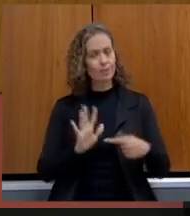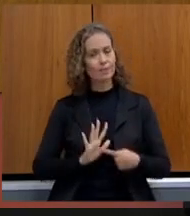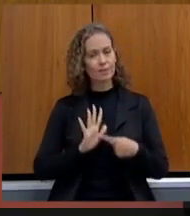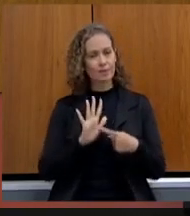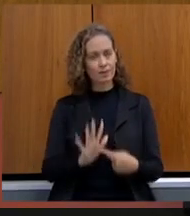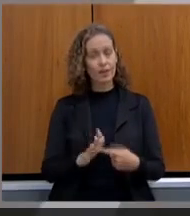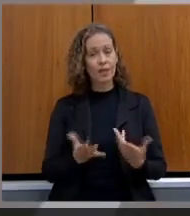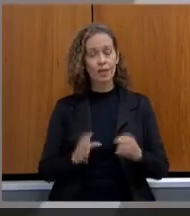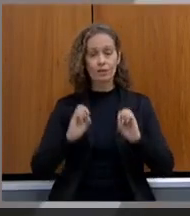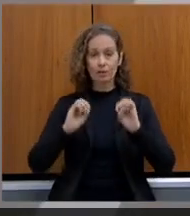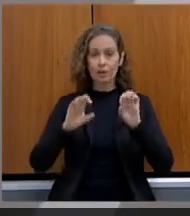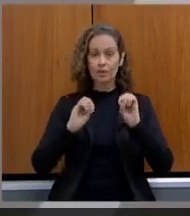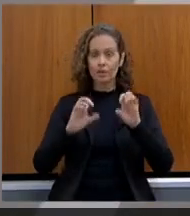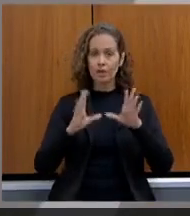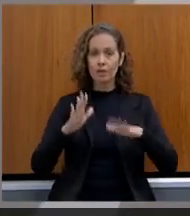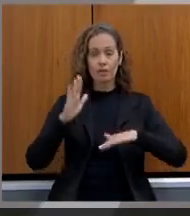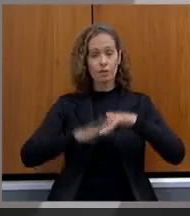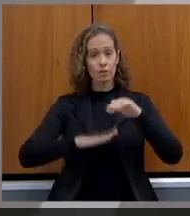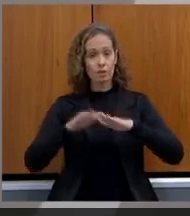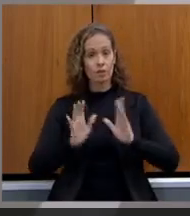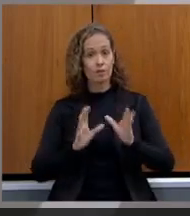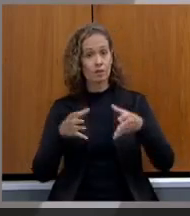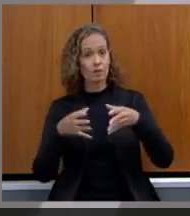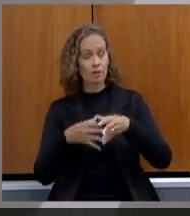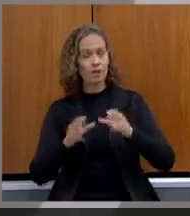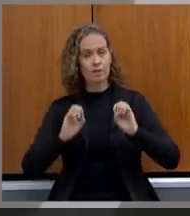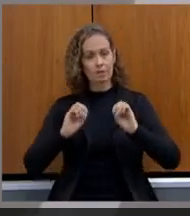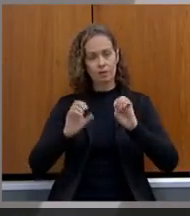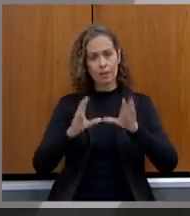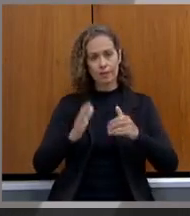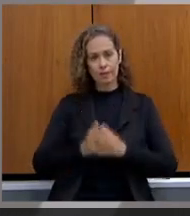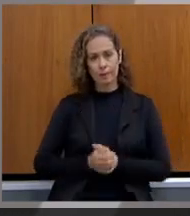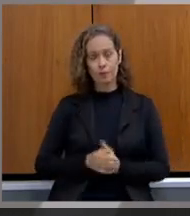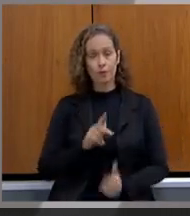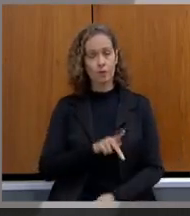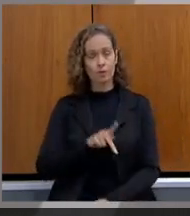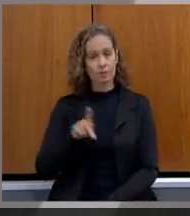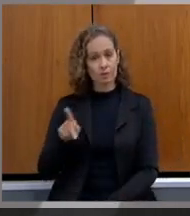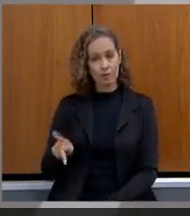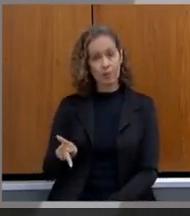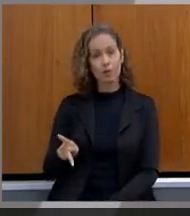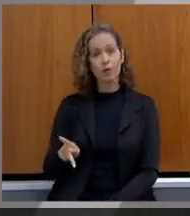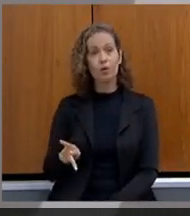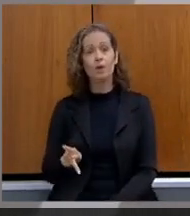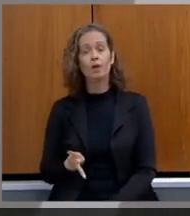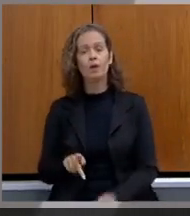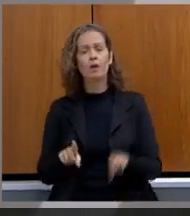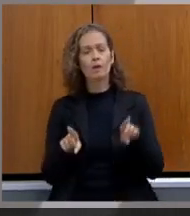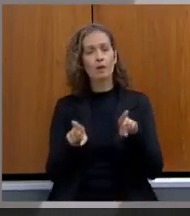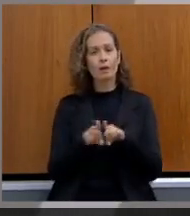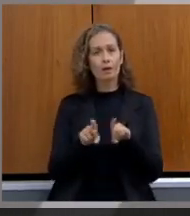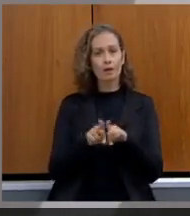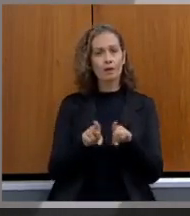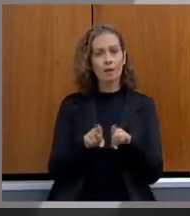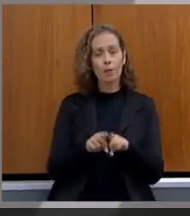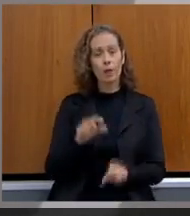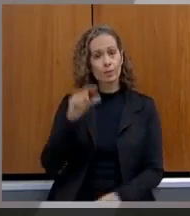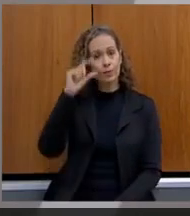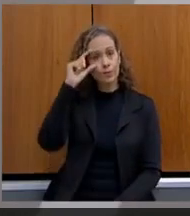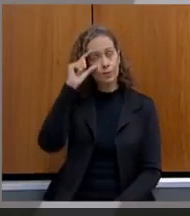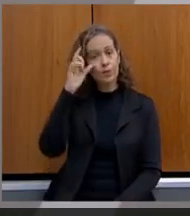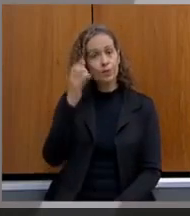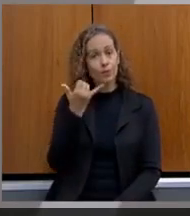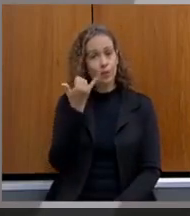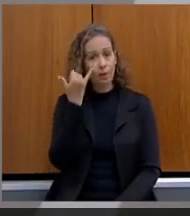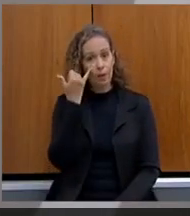na educação pelos profissionais da educação o professor uendell presidente da nossa comissão de defesa